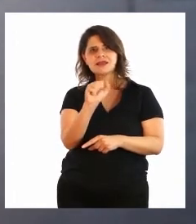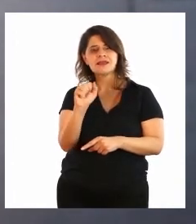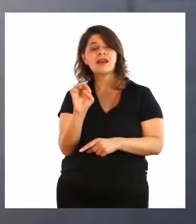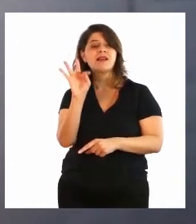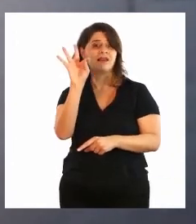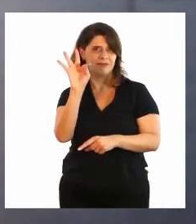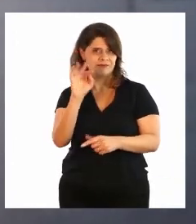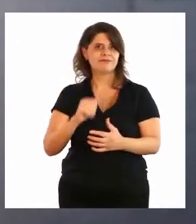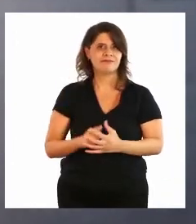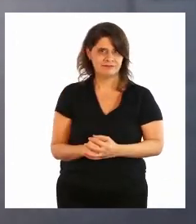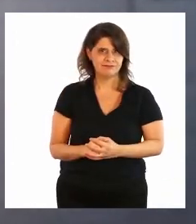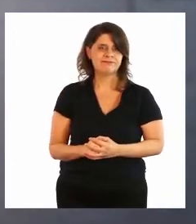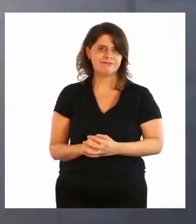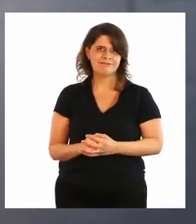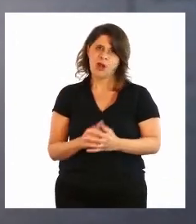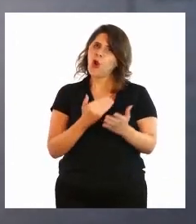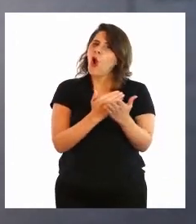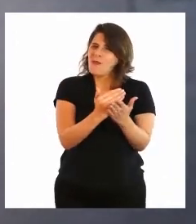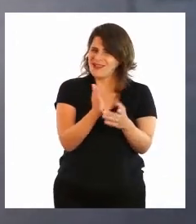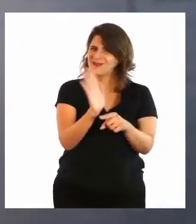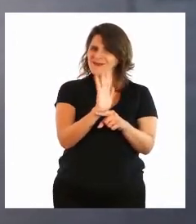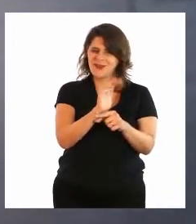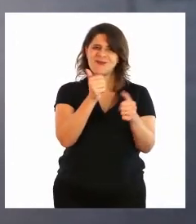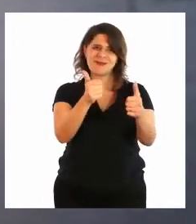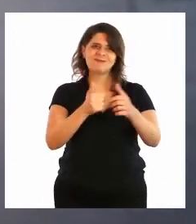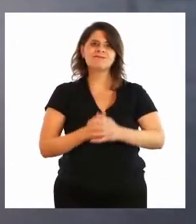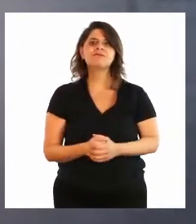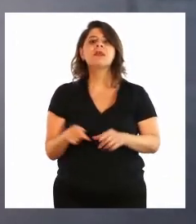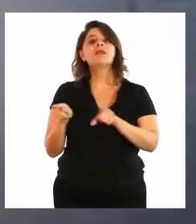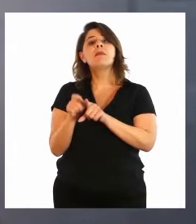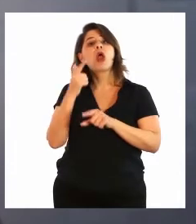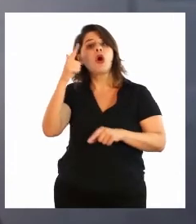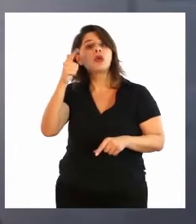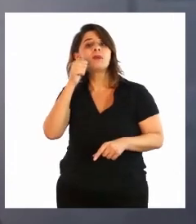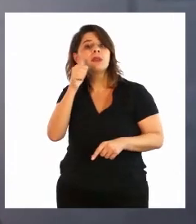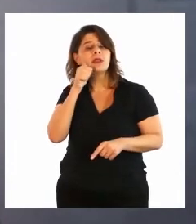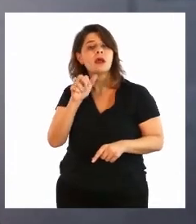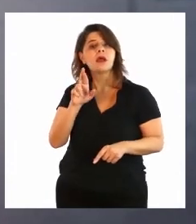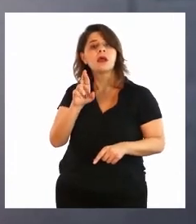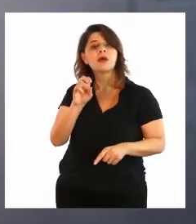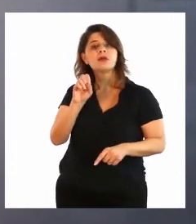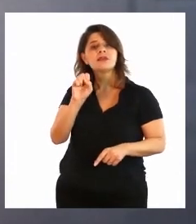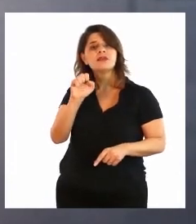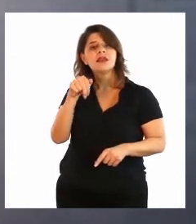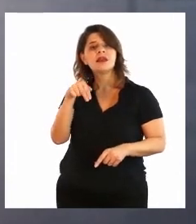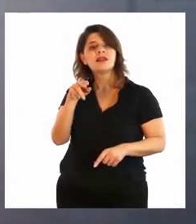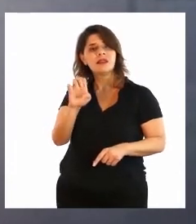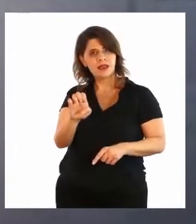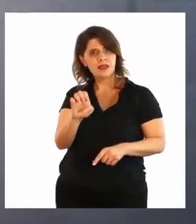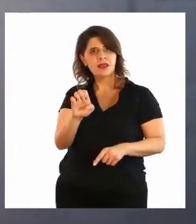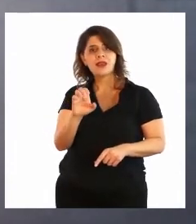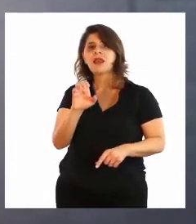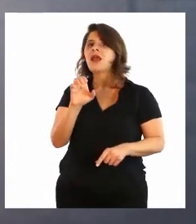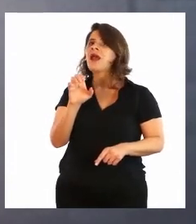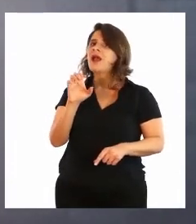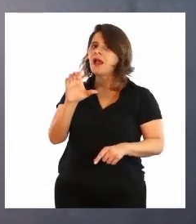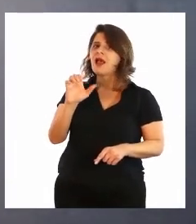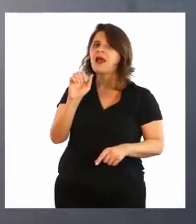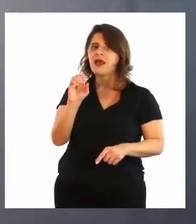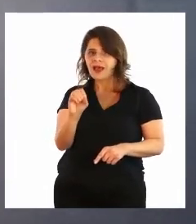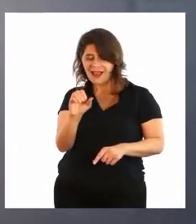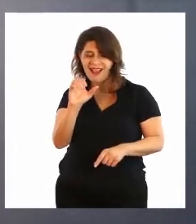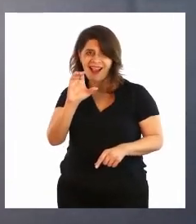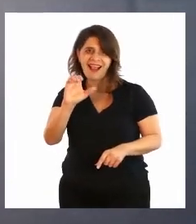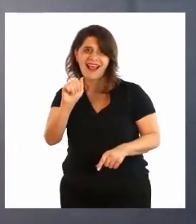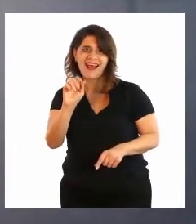E também tem um comentário da Rosiane Cadete. Ela diz: boa noite, sou o Apixana de